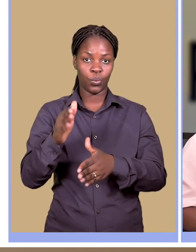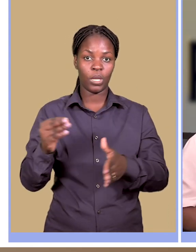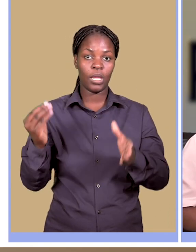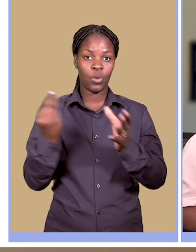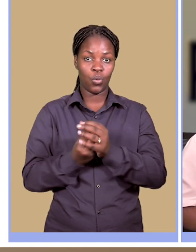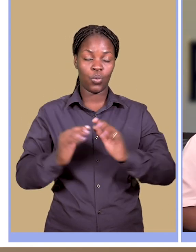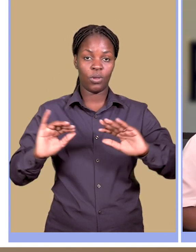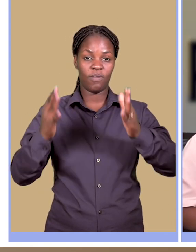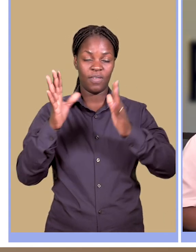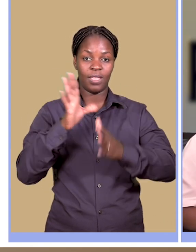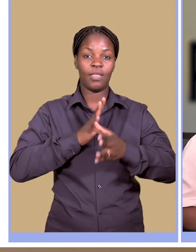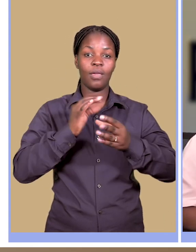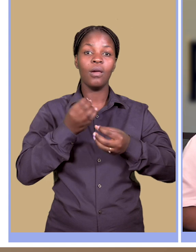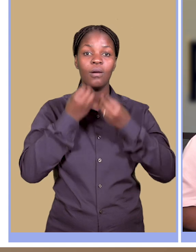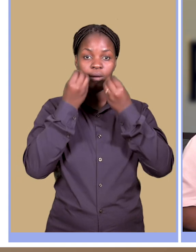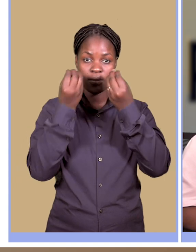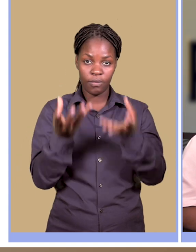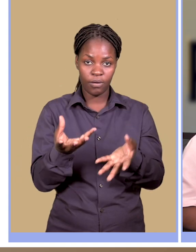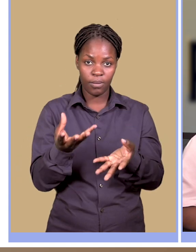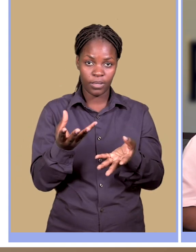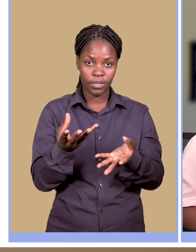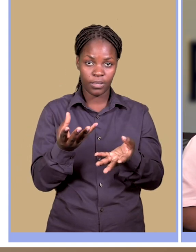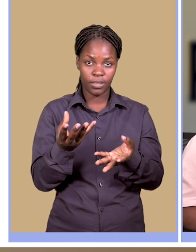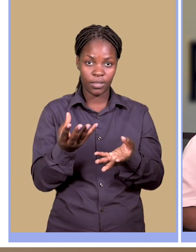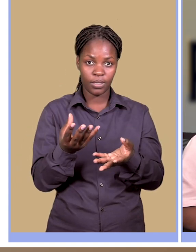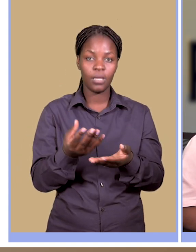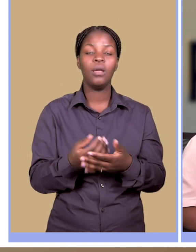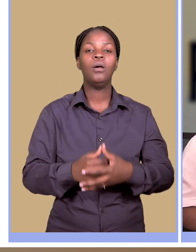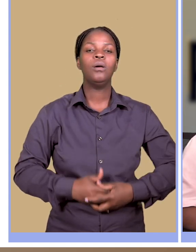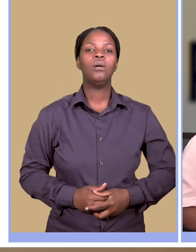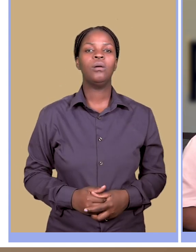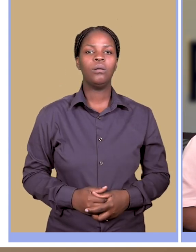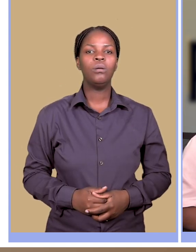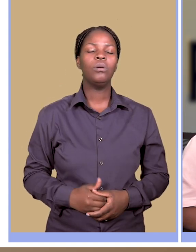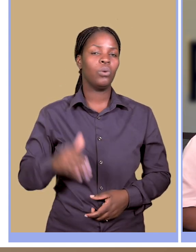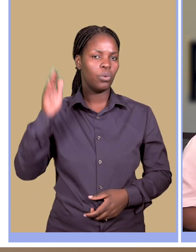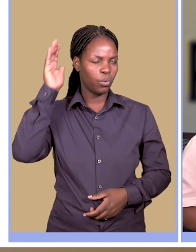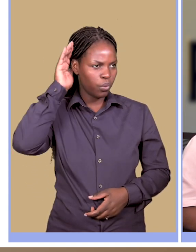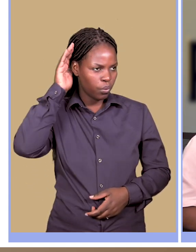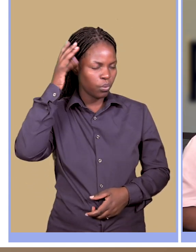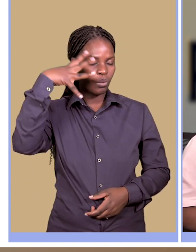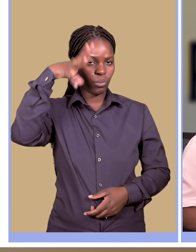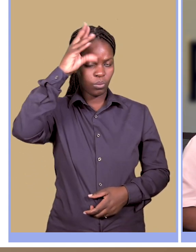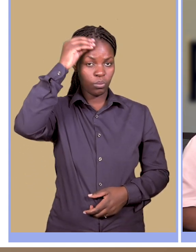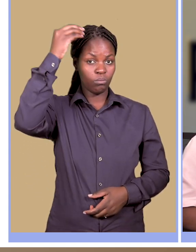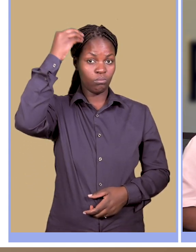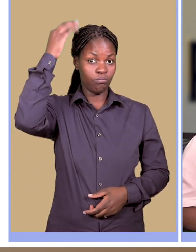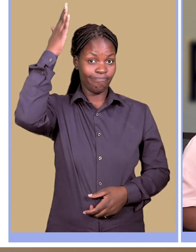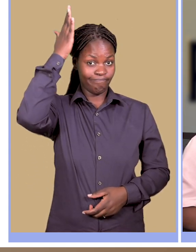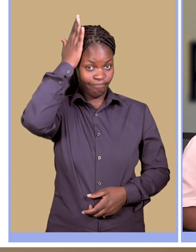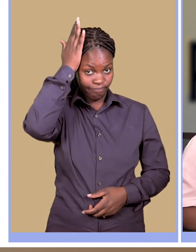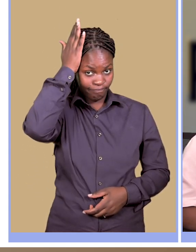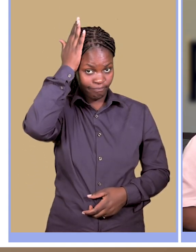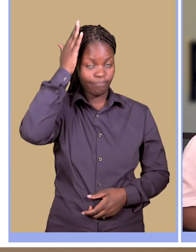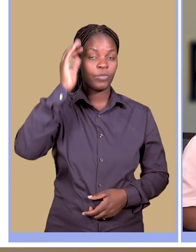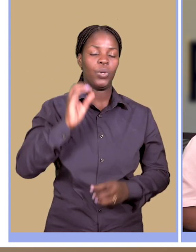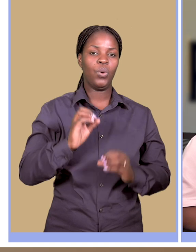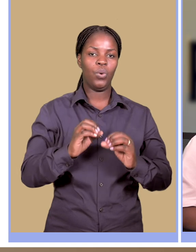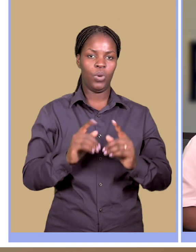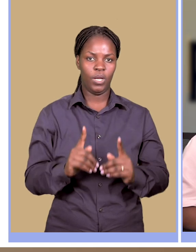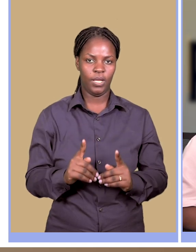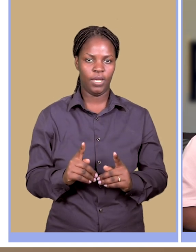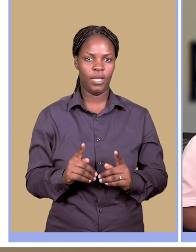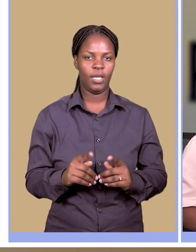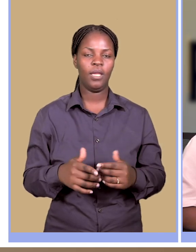informação e a tratam como tal, digo em termos de seriedade, esta informação vai poder chegar a esta pessoa, portanto,